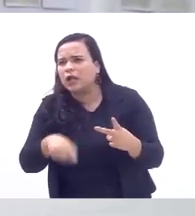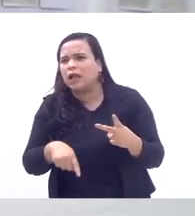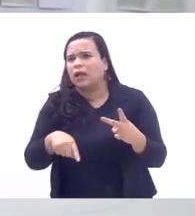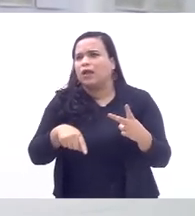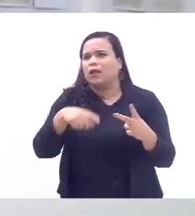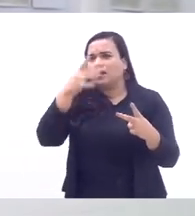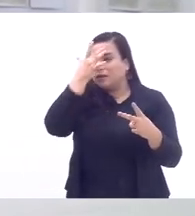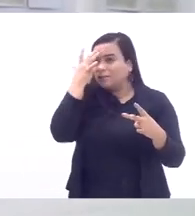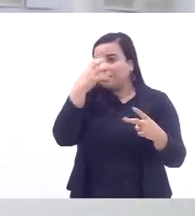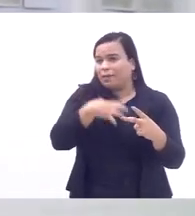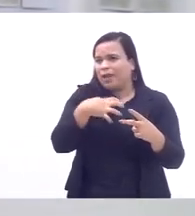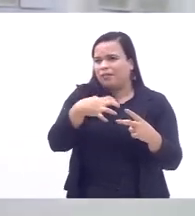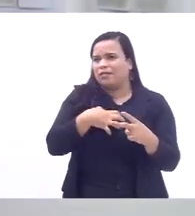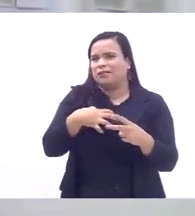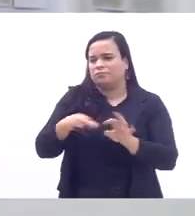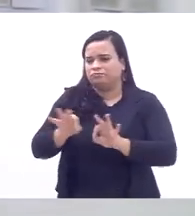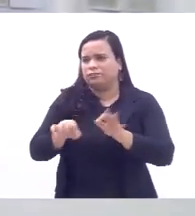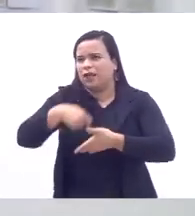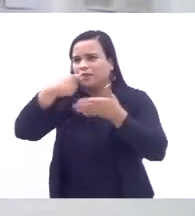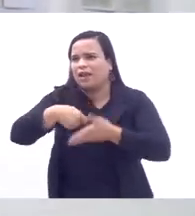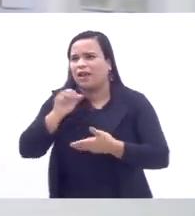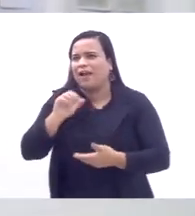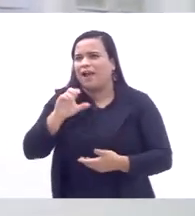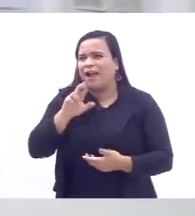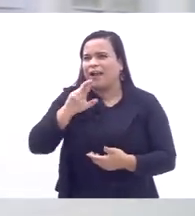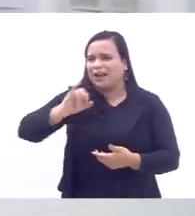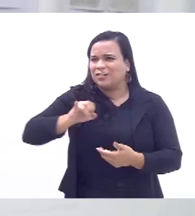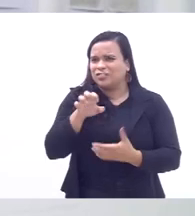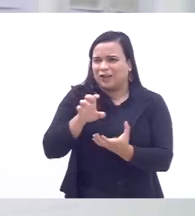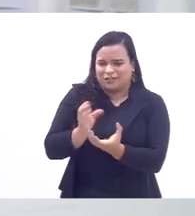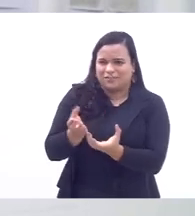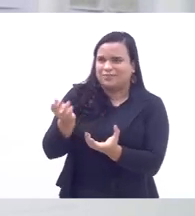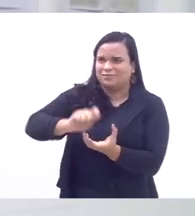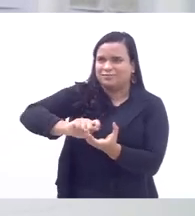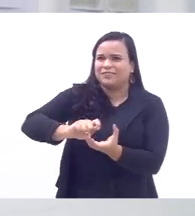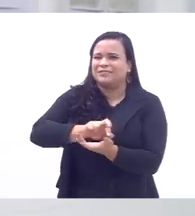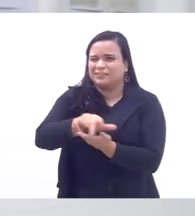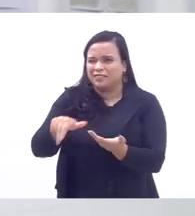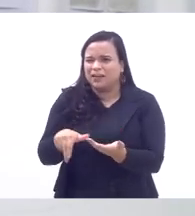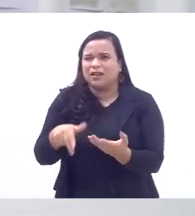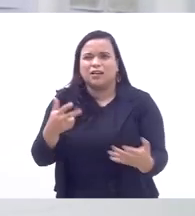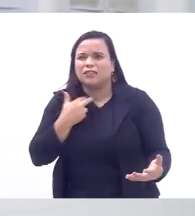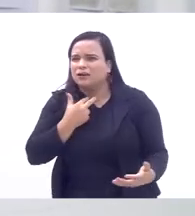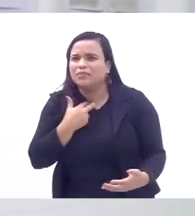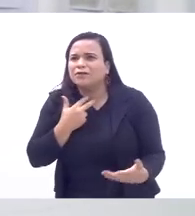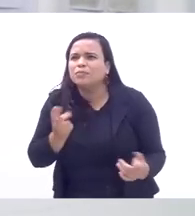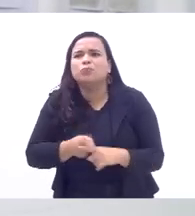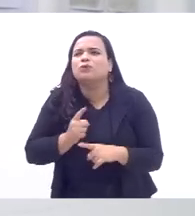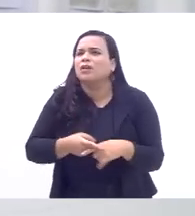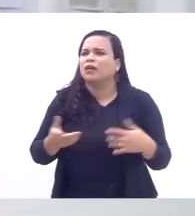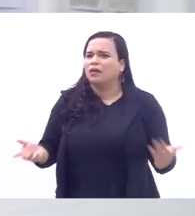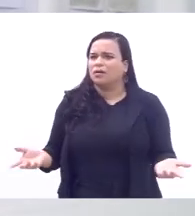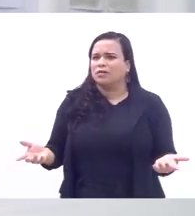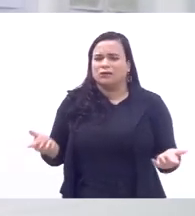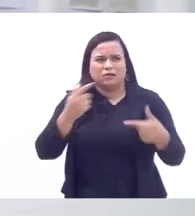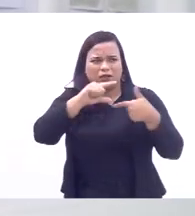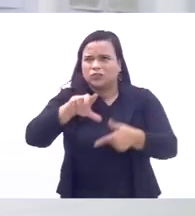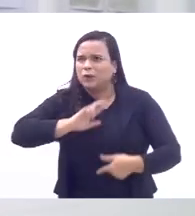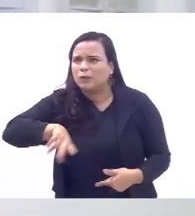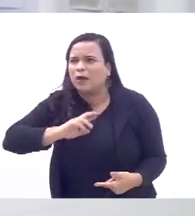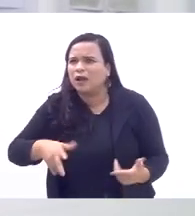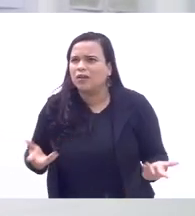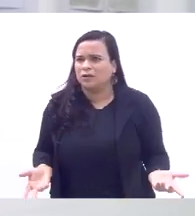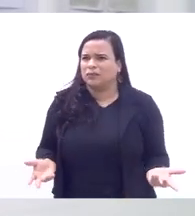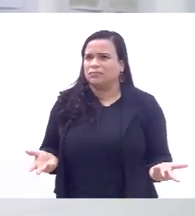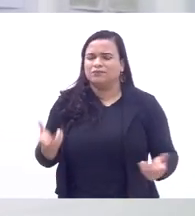não é povo tradicional? Então, a gente está papando mosca. Então, a gente precisa